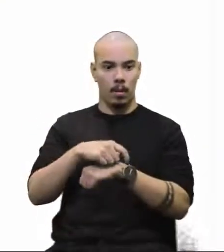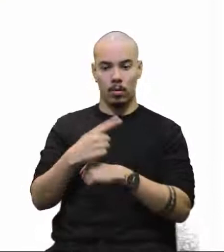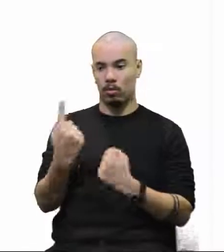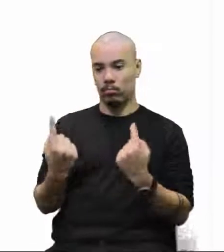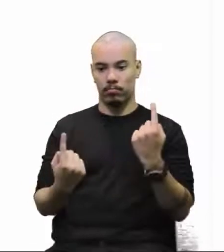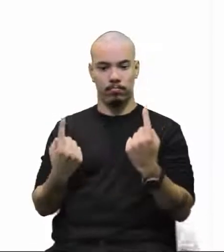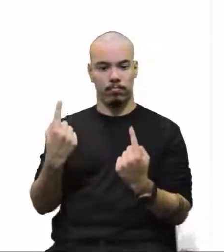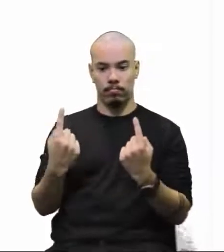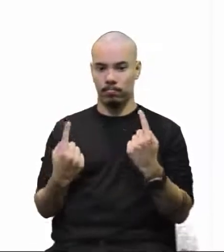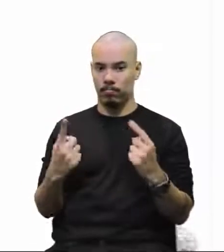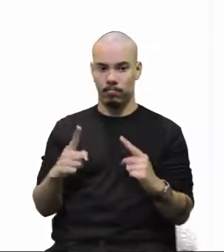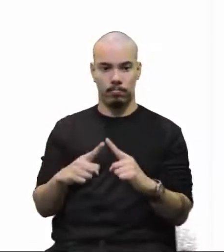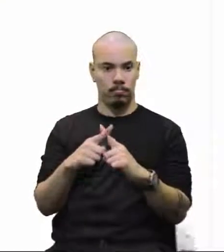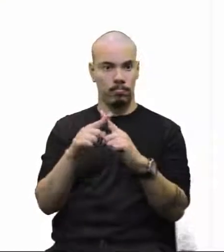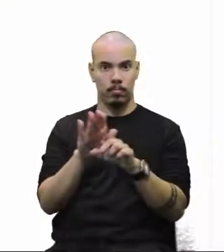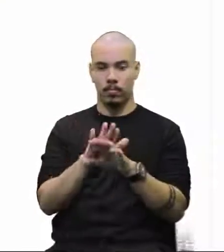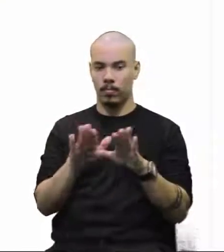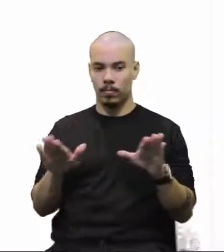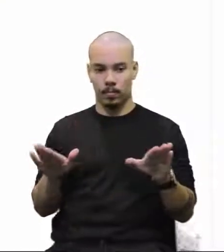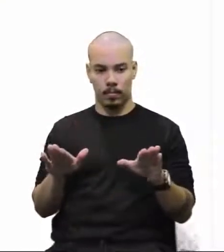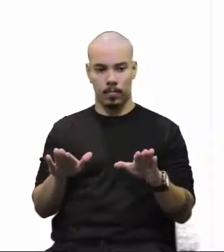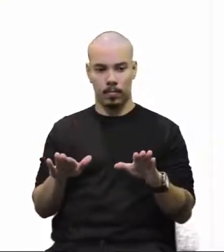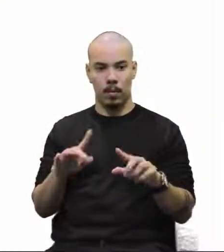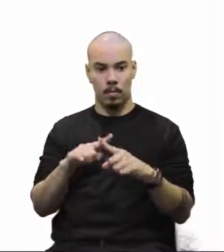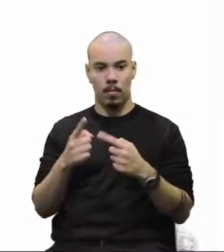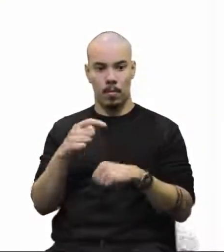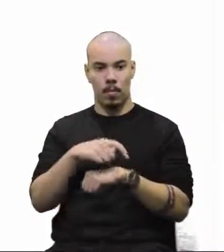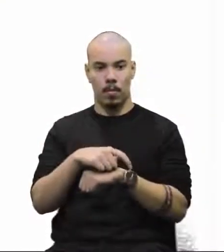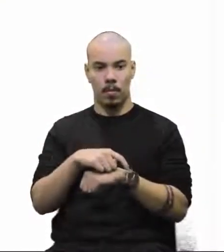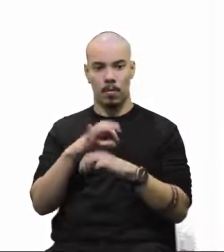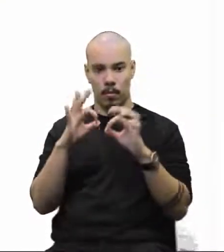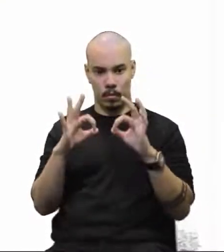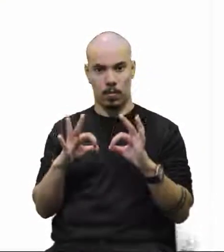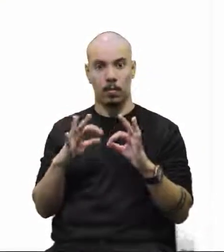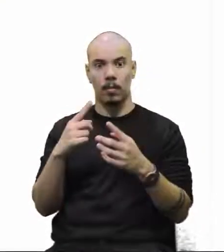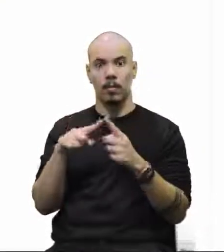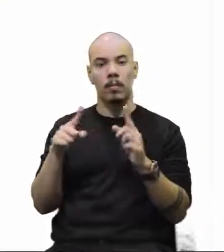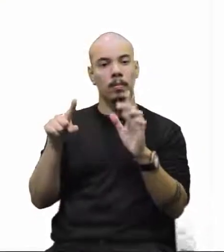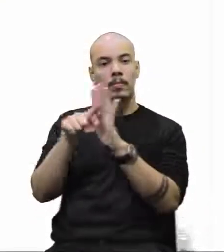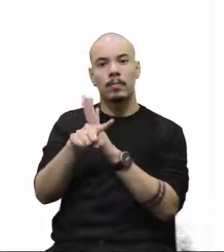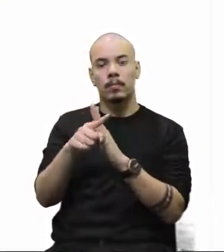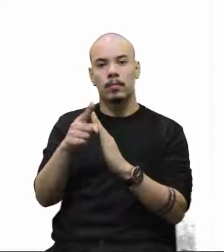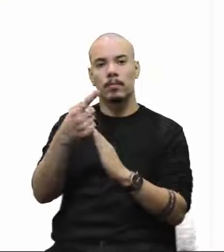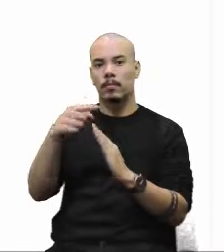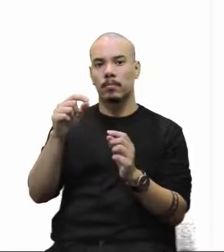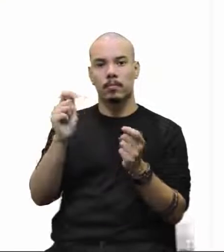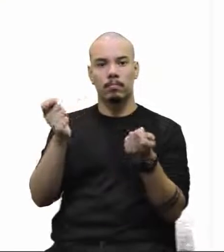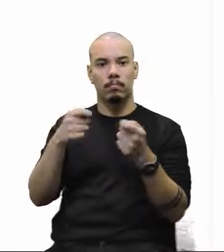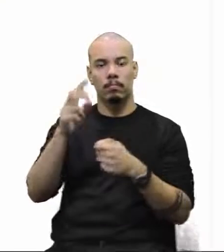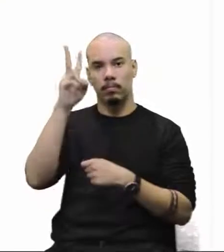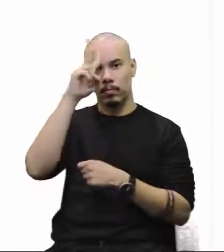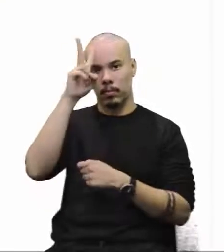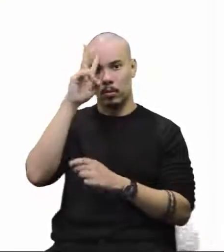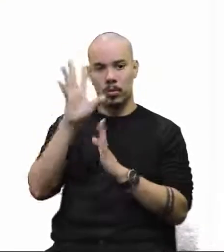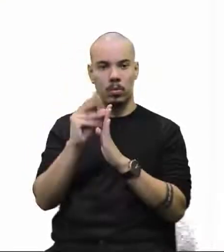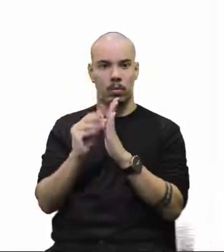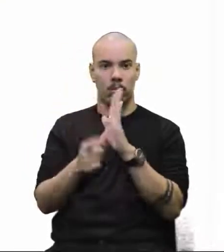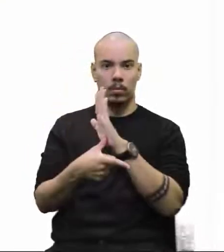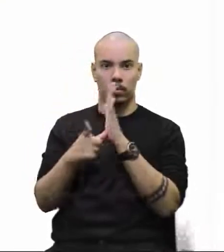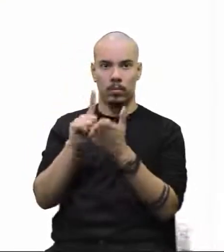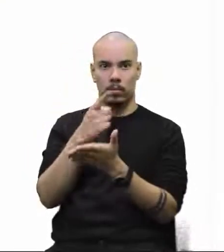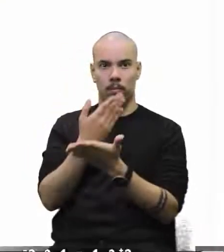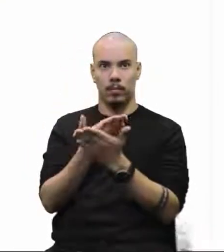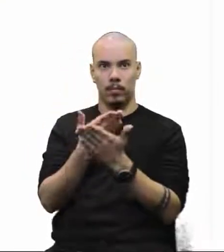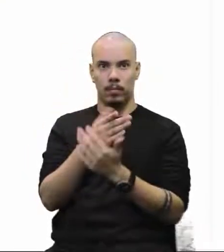multiplica por 2. Por isso que multiplicou por 2. É o momento total, na verdade. É até uma questão que dá para relembrar conteúdos aí de